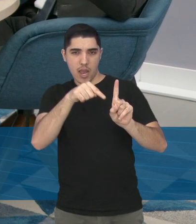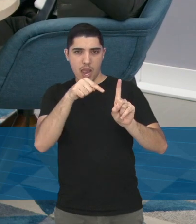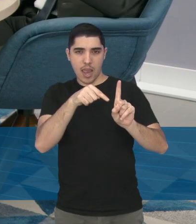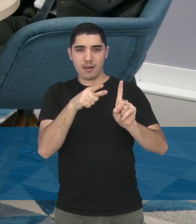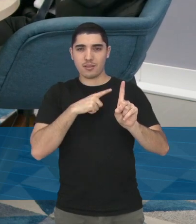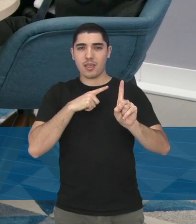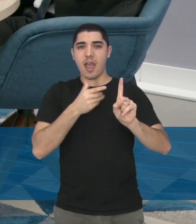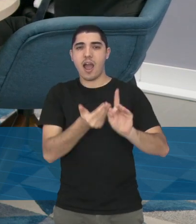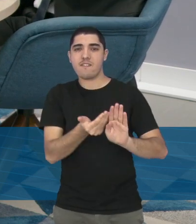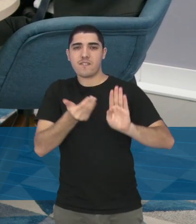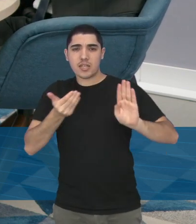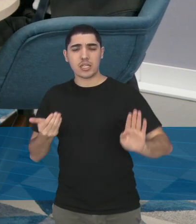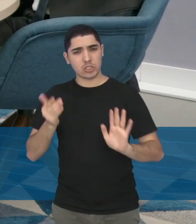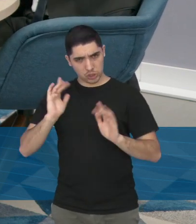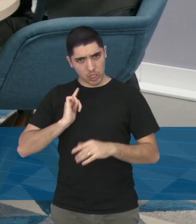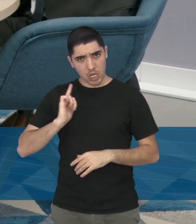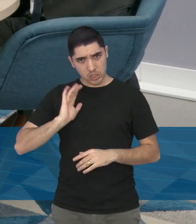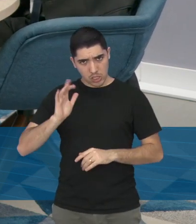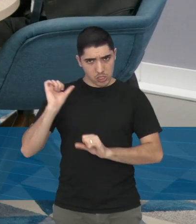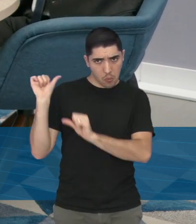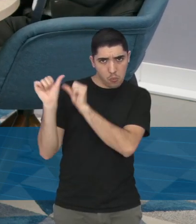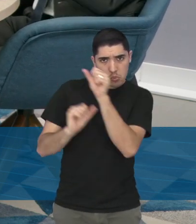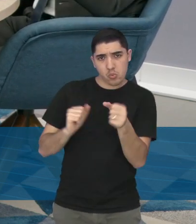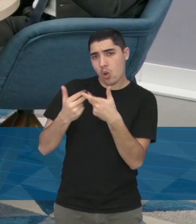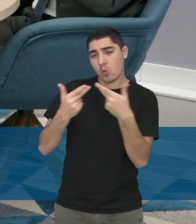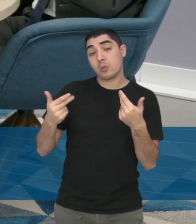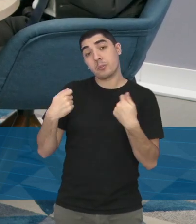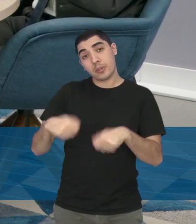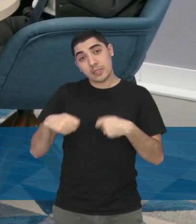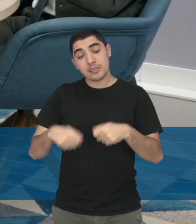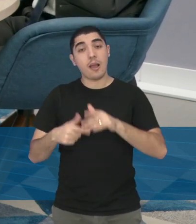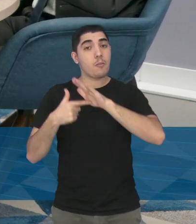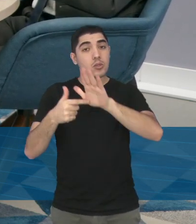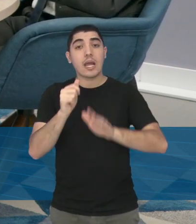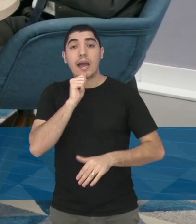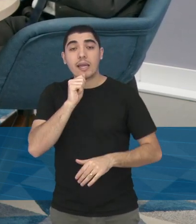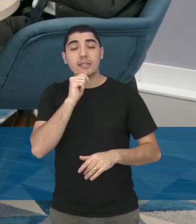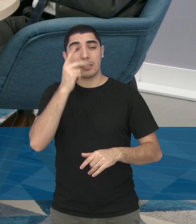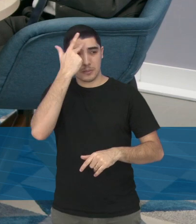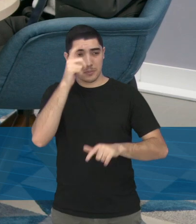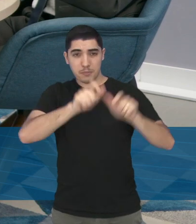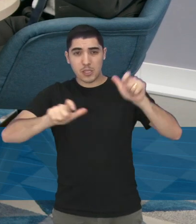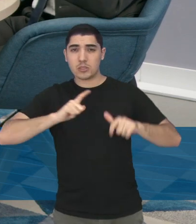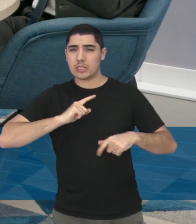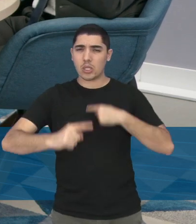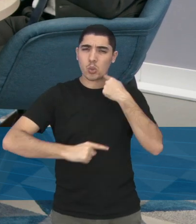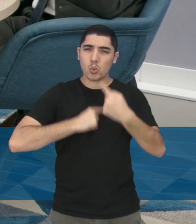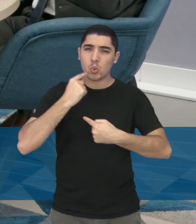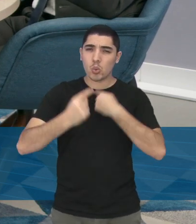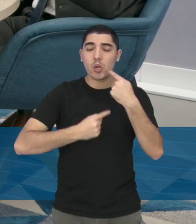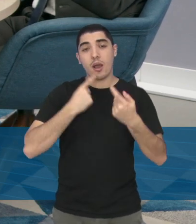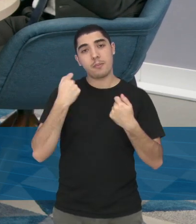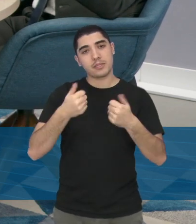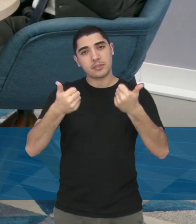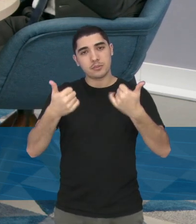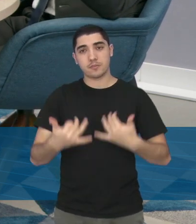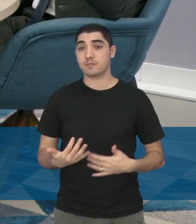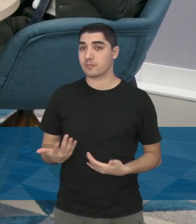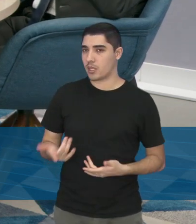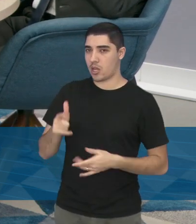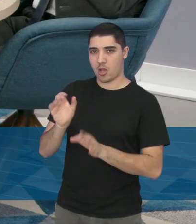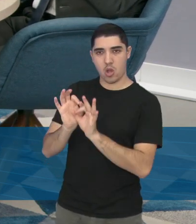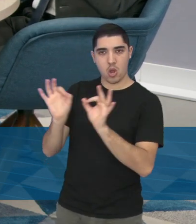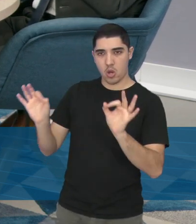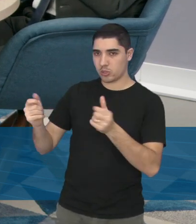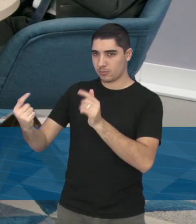alguma alteração nesse sentido para a gente esmiuçar os principais pontos que ainda geram dúvidas em muita gente, no caso? Excelente.